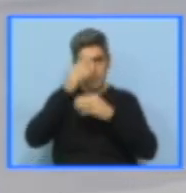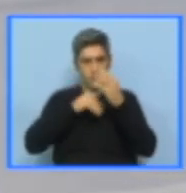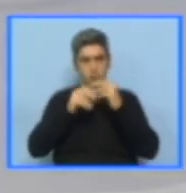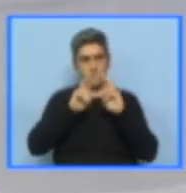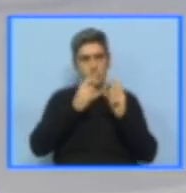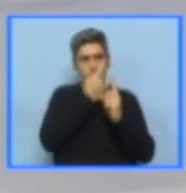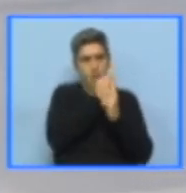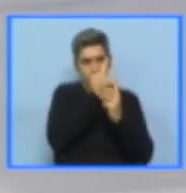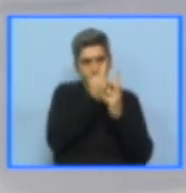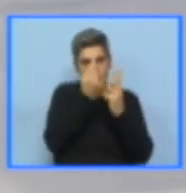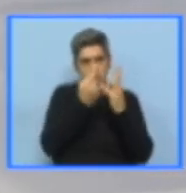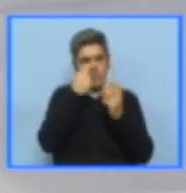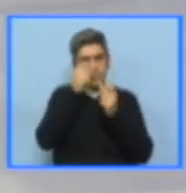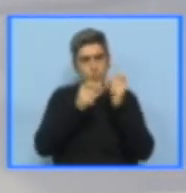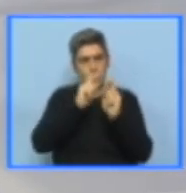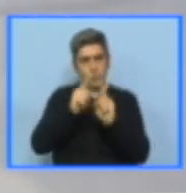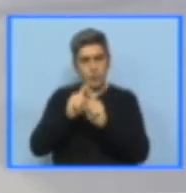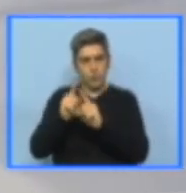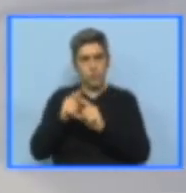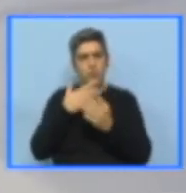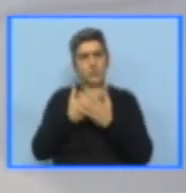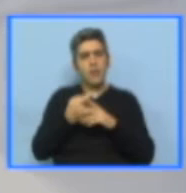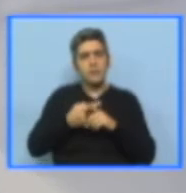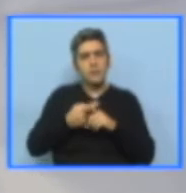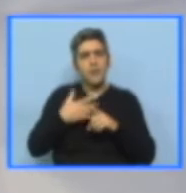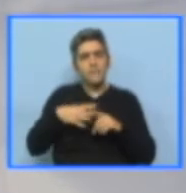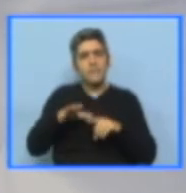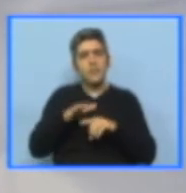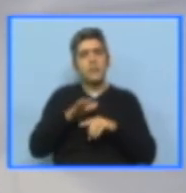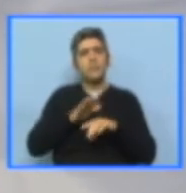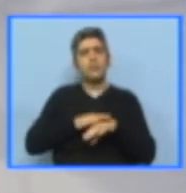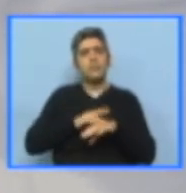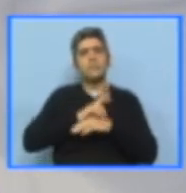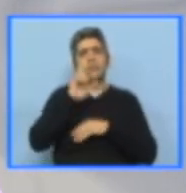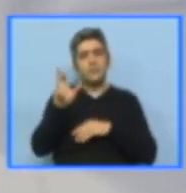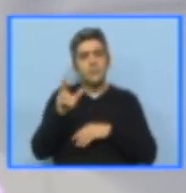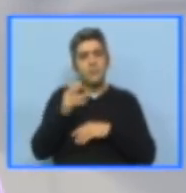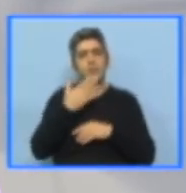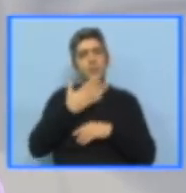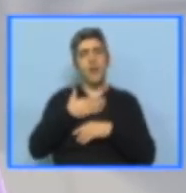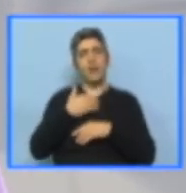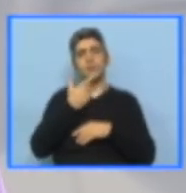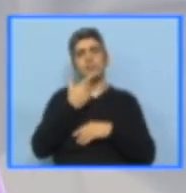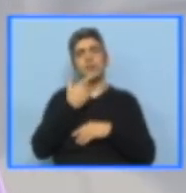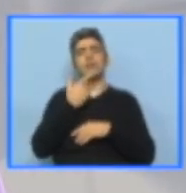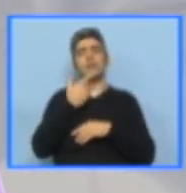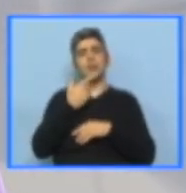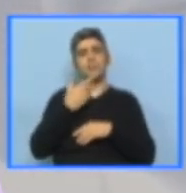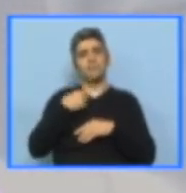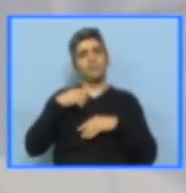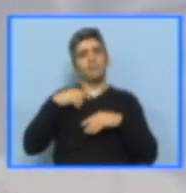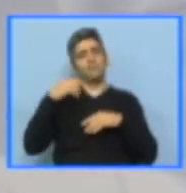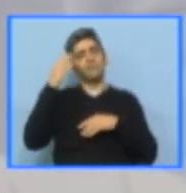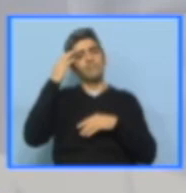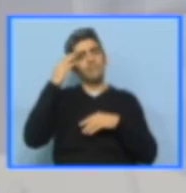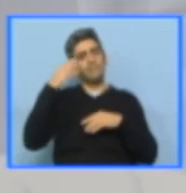sobre cada uma destas pessoas e perceber o que é que as motiva acaba também por fazer com que eu cresça